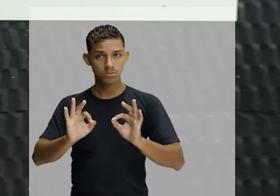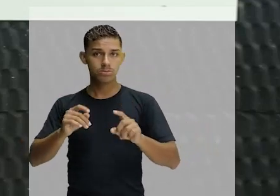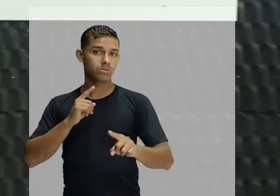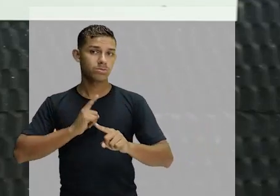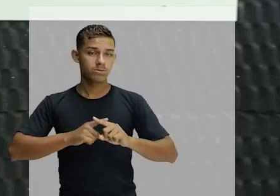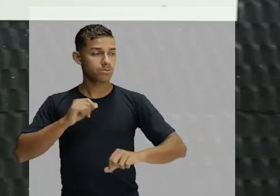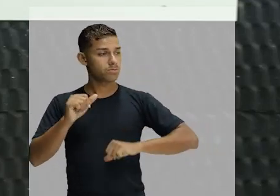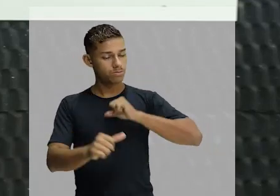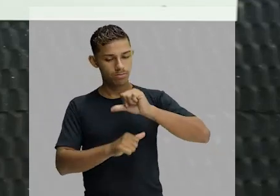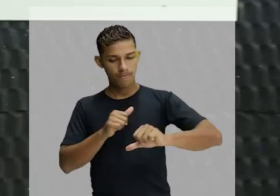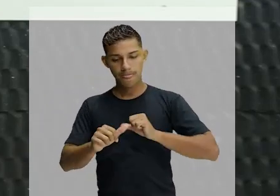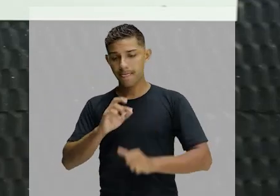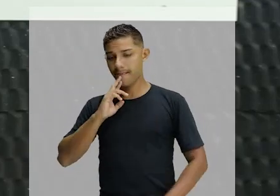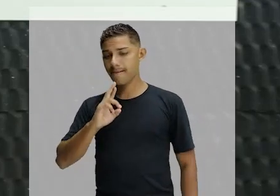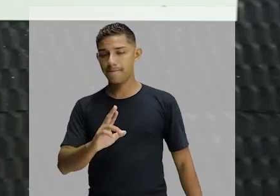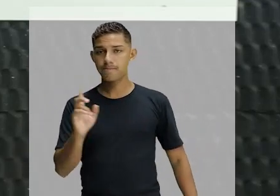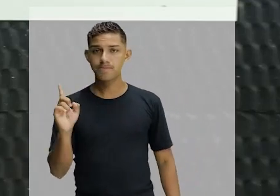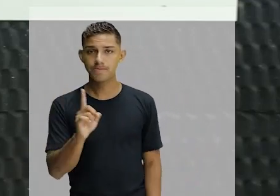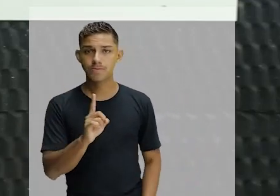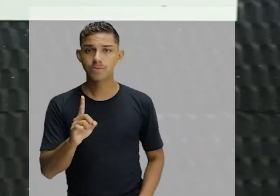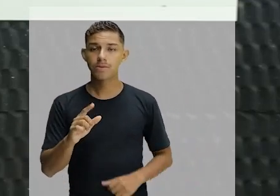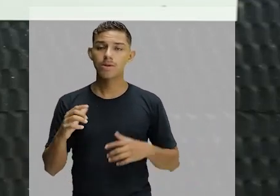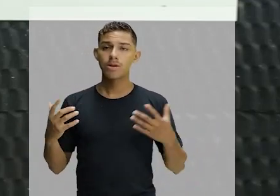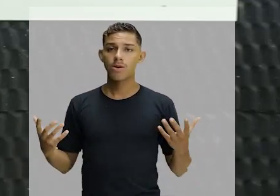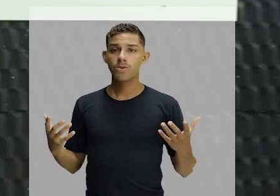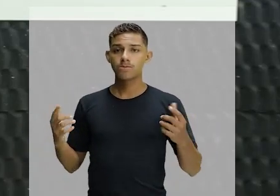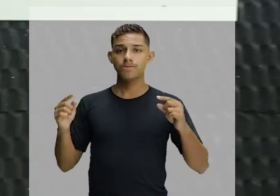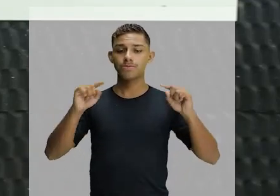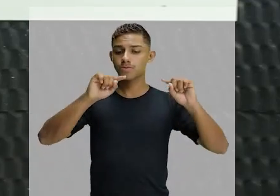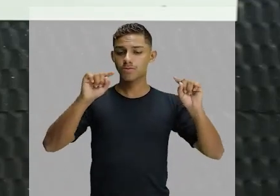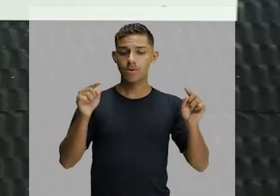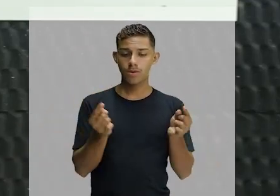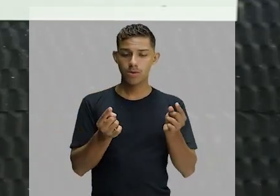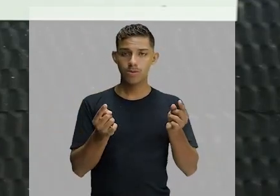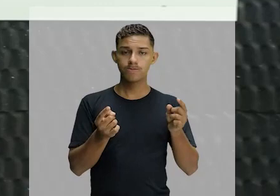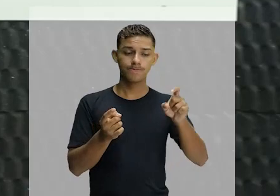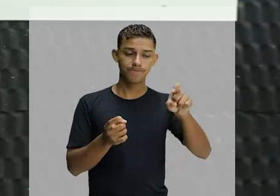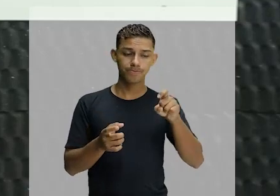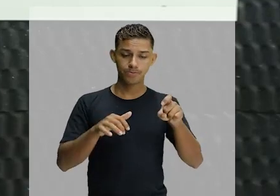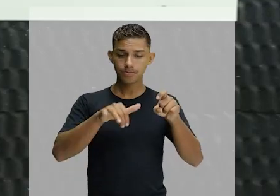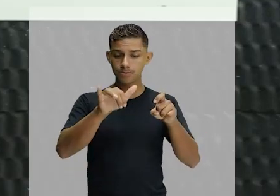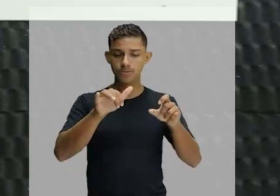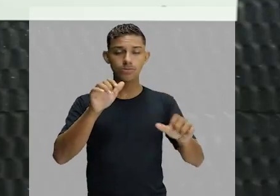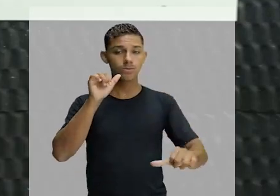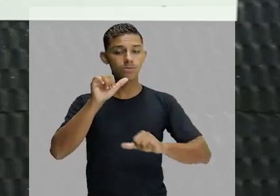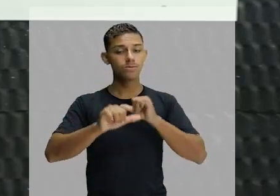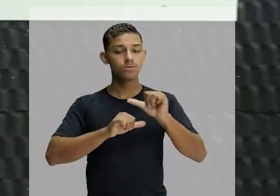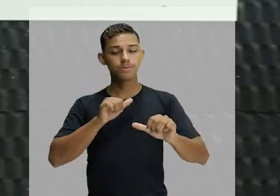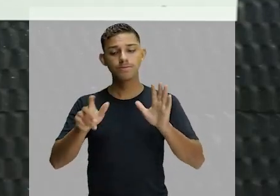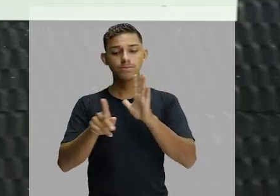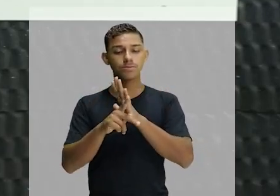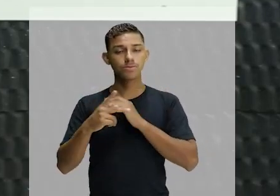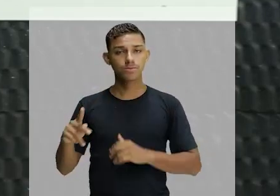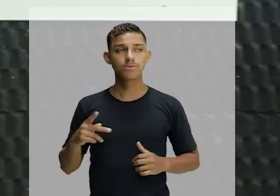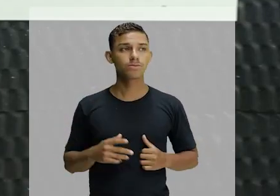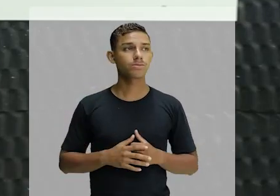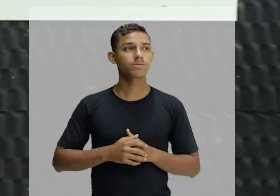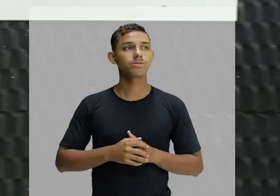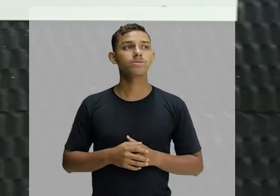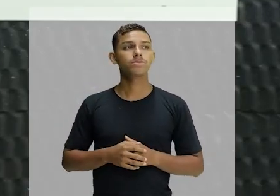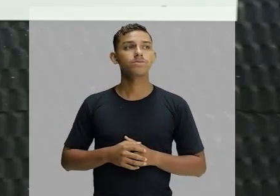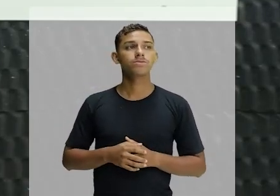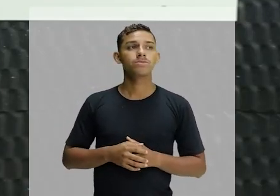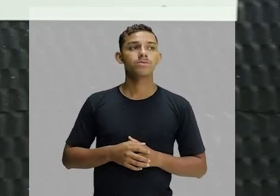que essas coordenadas, elas vêm para a fórmula com o sinal trocado. Tá? Veja como é que vai ficar. Aqui vai